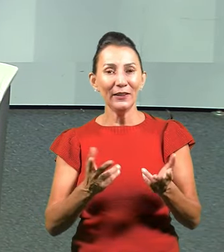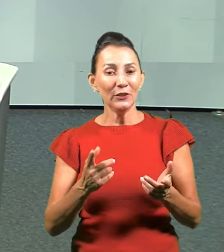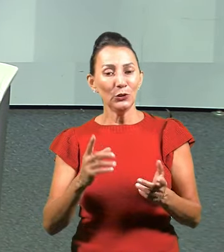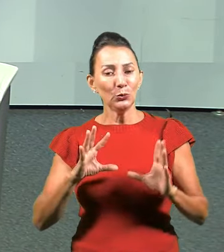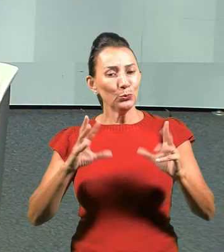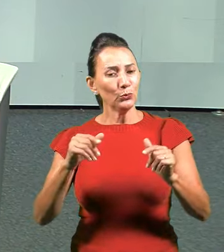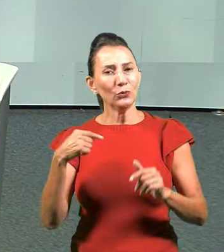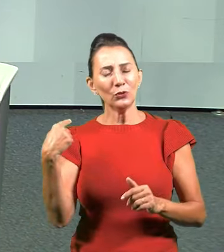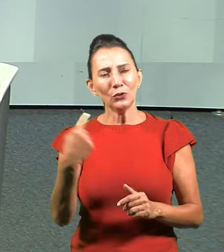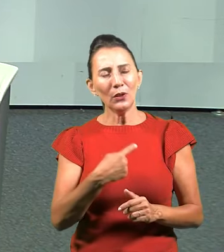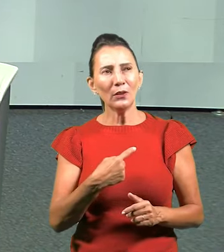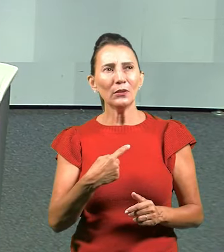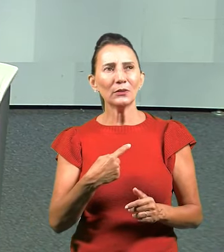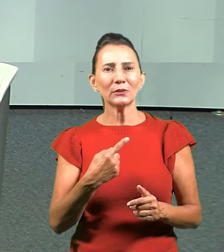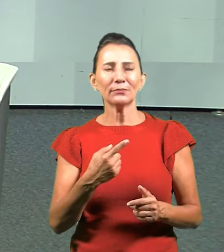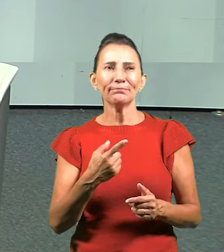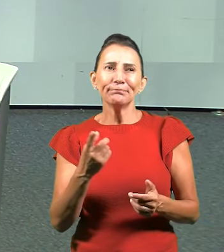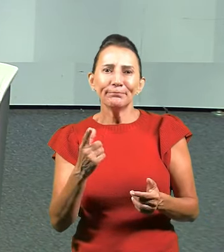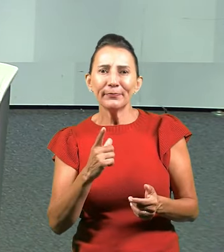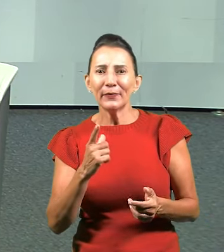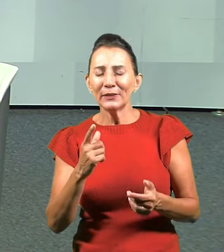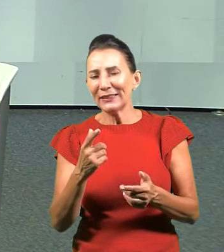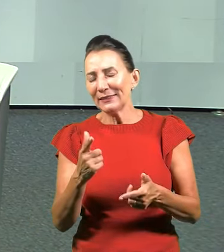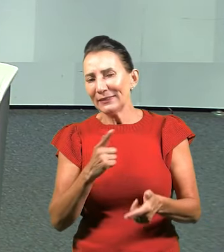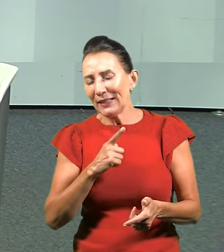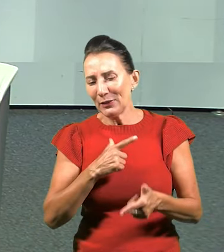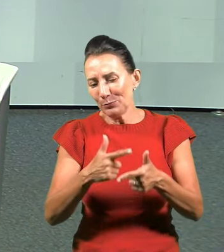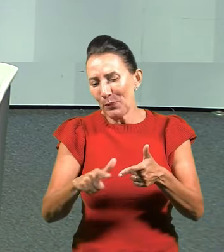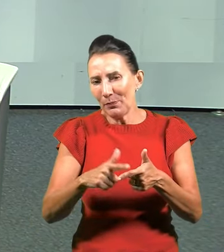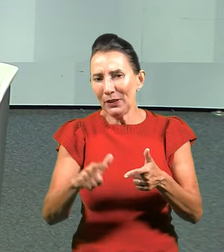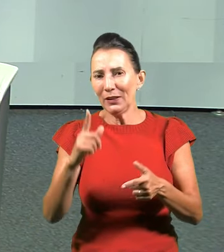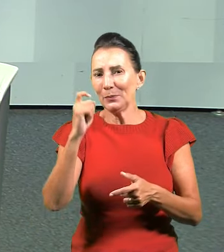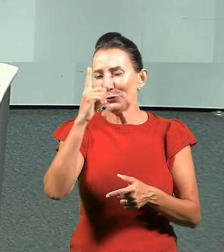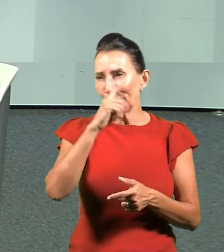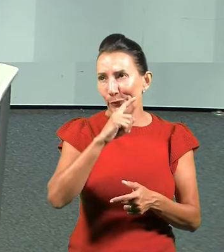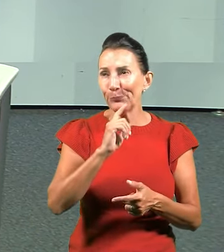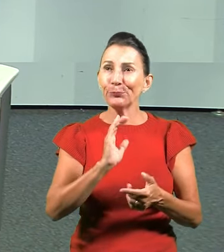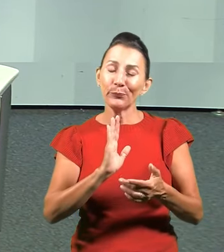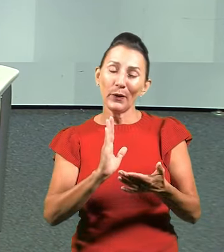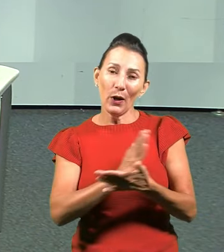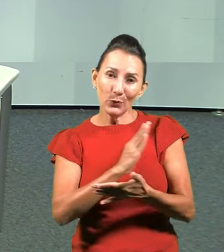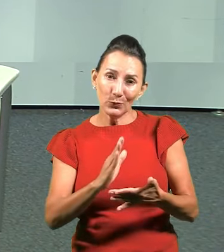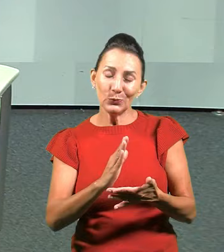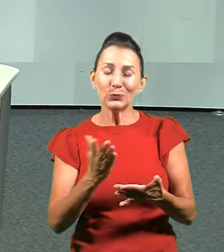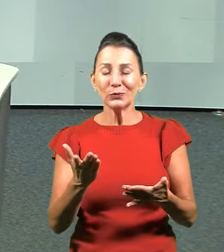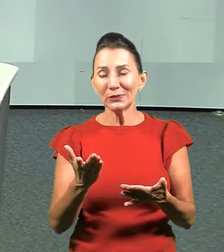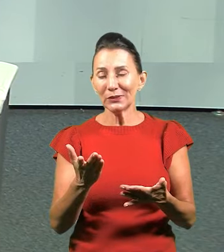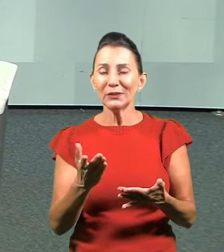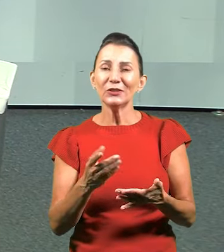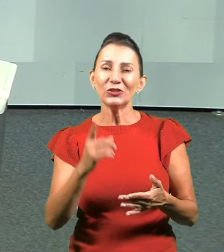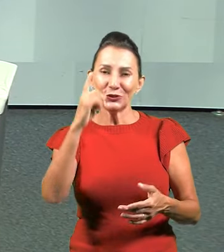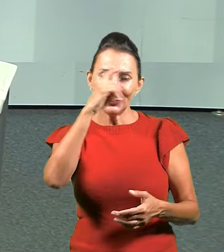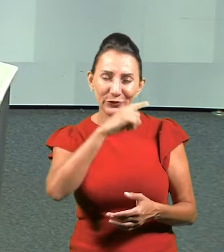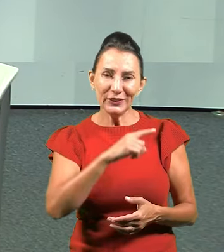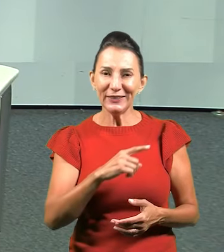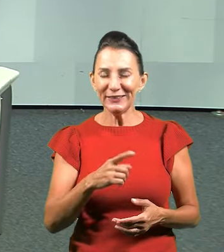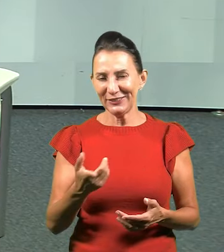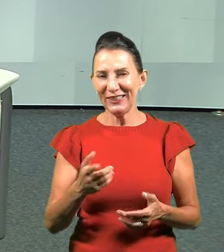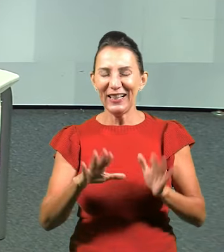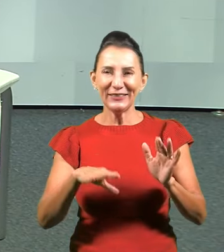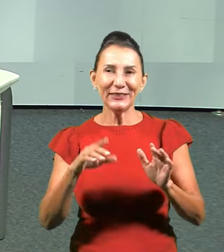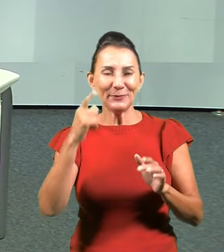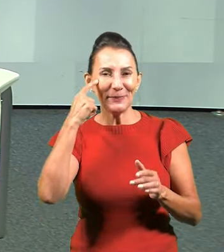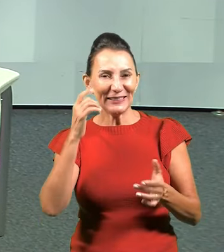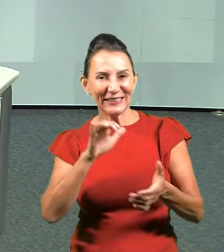que a gente tem passado, como eu disse, alguns dias não foram tão fáceis, né? Nem tudo são rosas, até porque